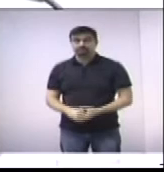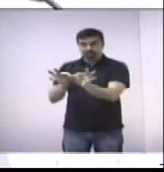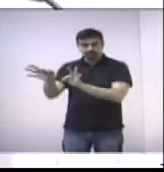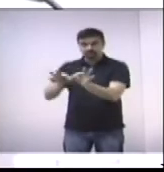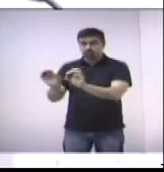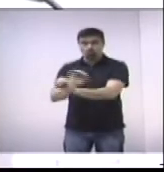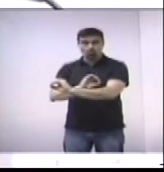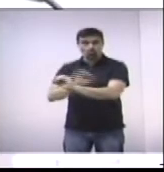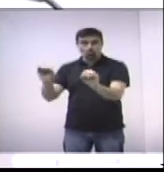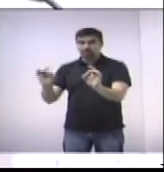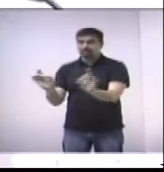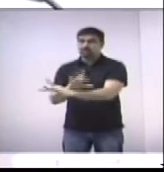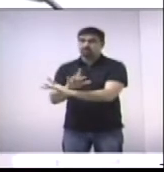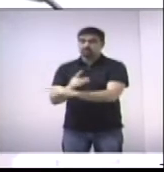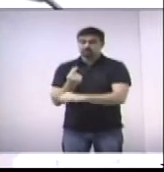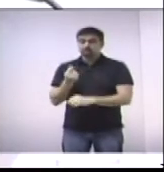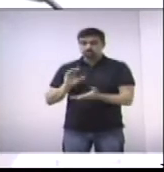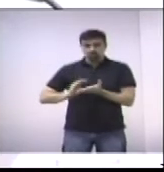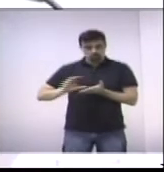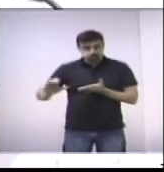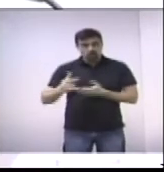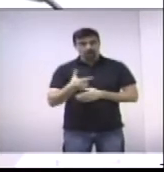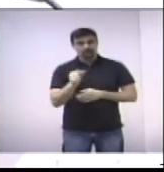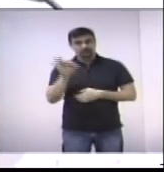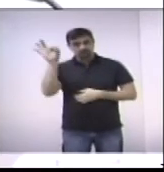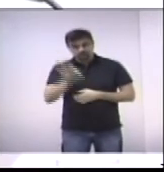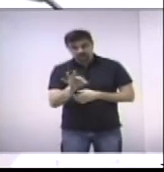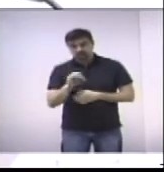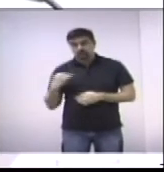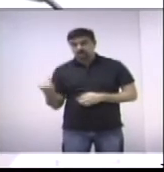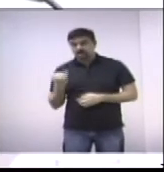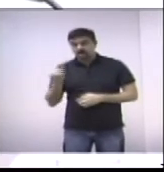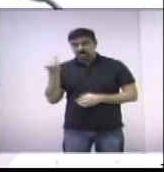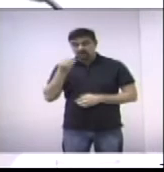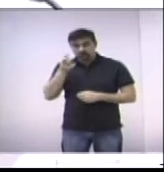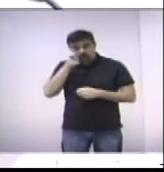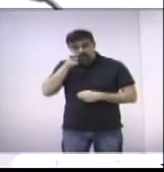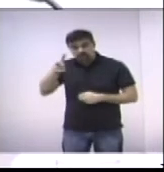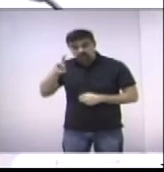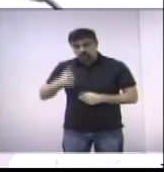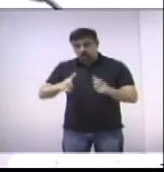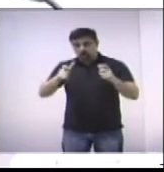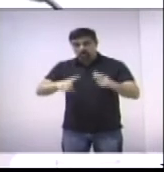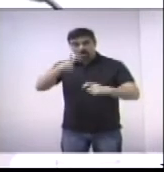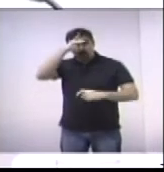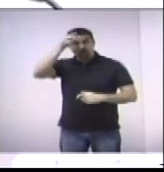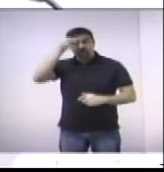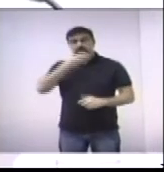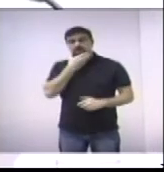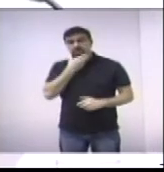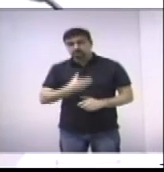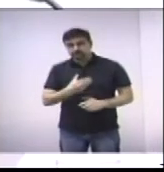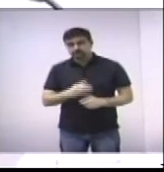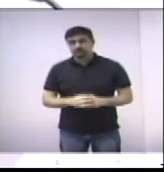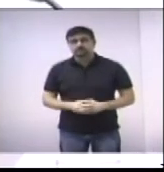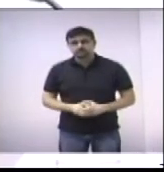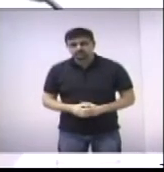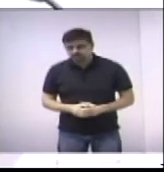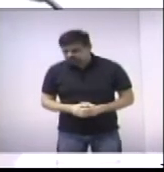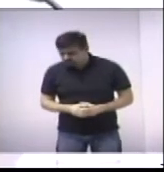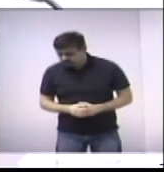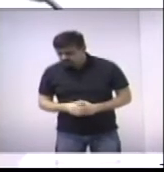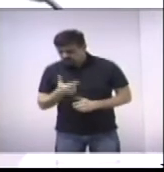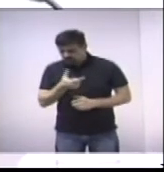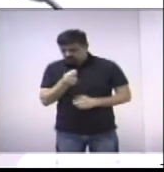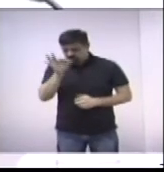acontecido. 95. Nessa esteira, é importante observar que o atual prefeito Paulínia, José Pavão Júnior, ao antecipar o pagamento